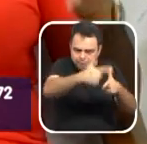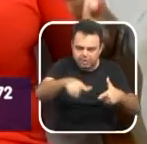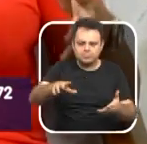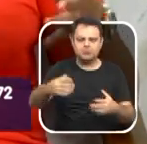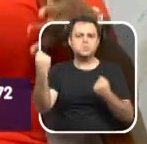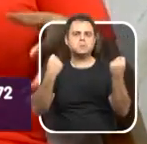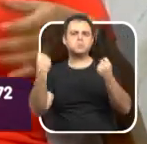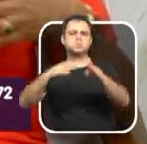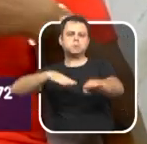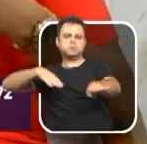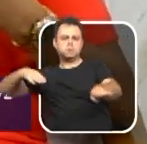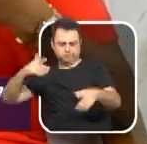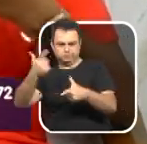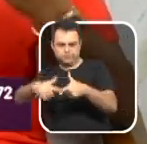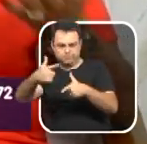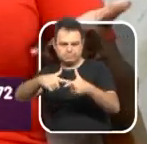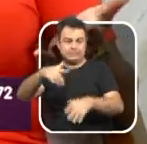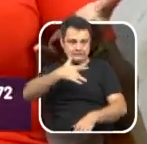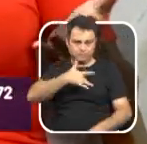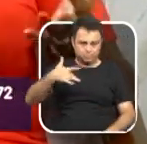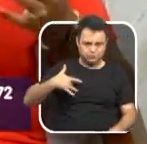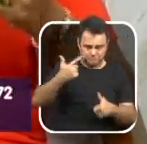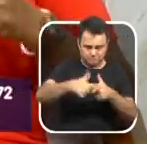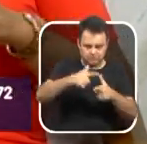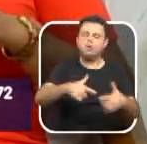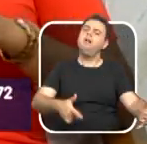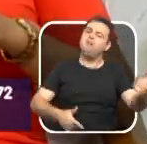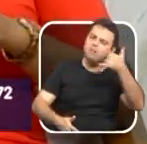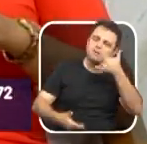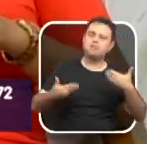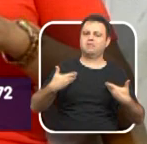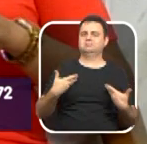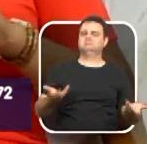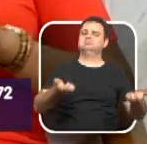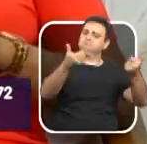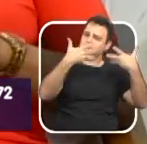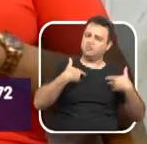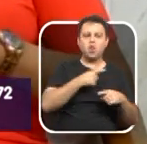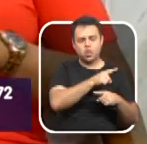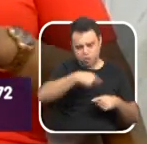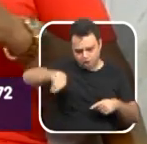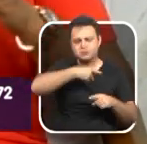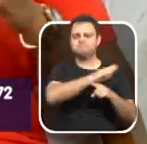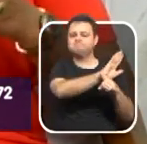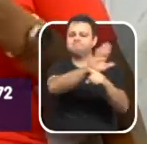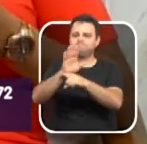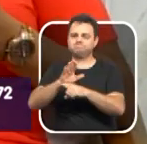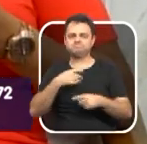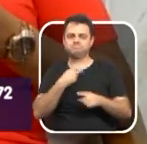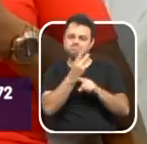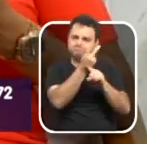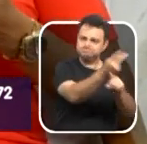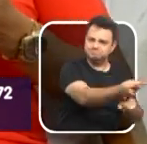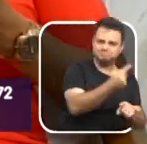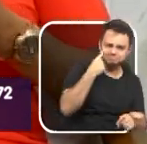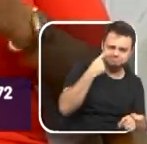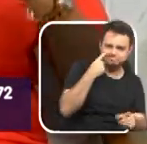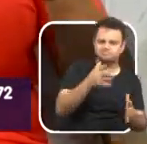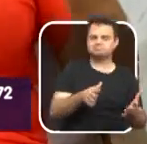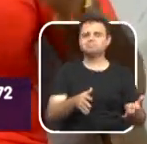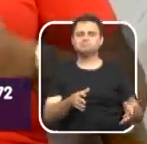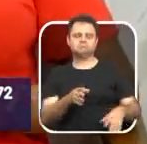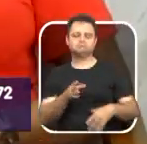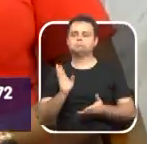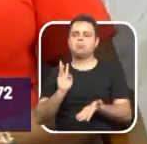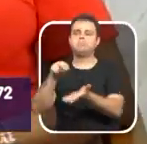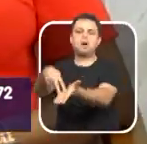no trânsito, na saúde? Ligue para a gente está aqui para ajudar vocês. O vereador vai, ele é acionado